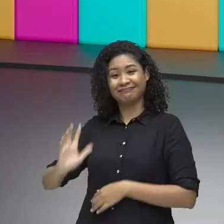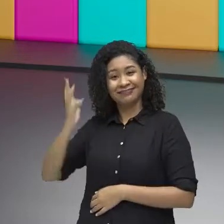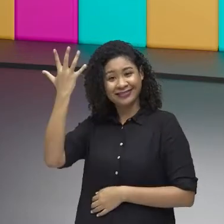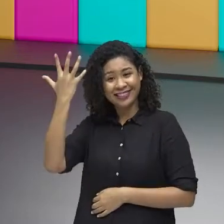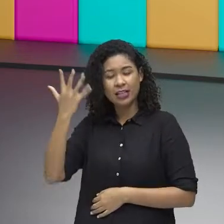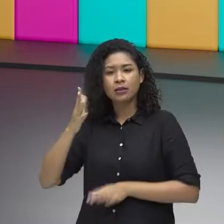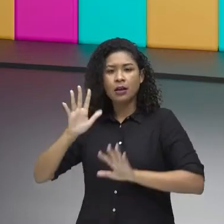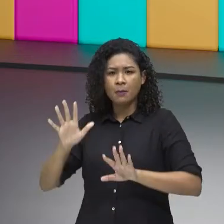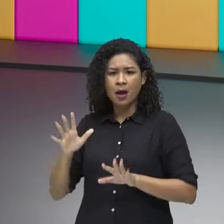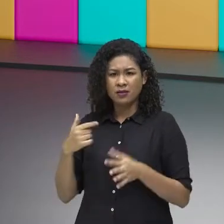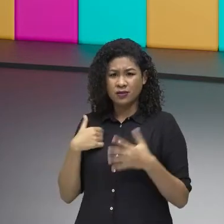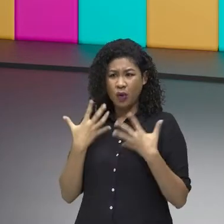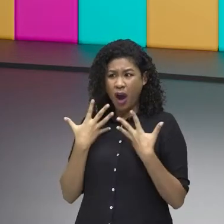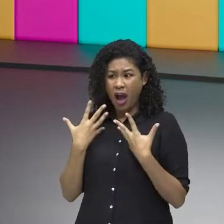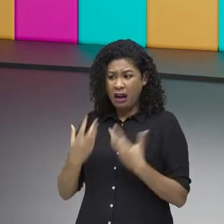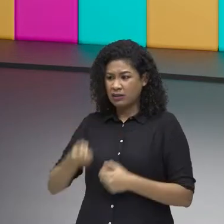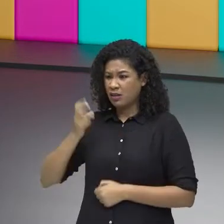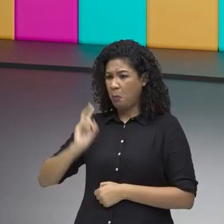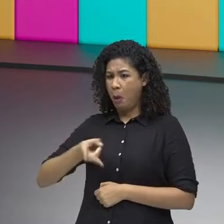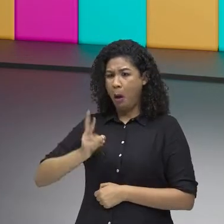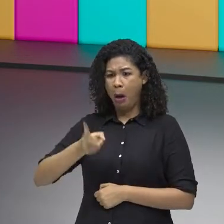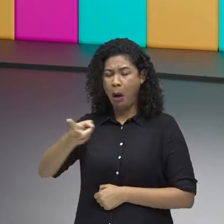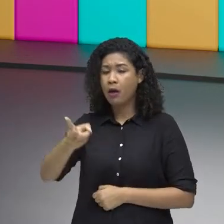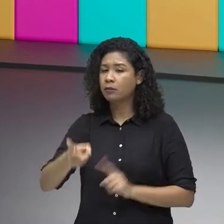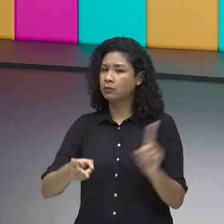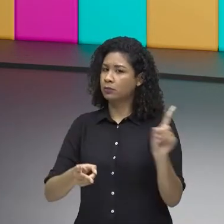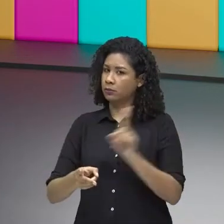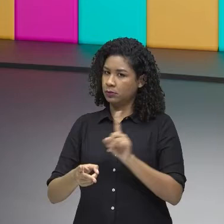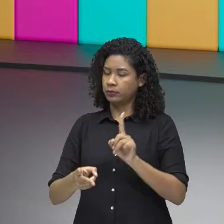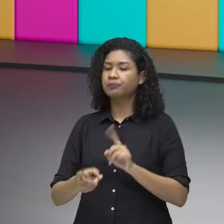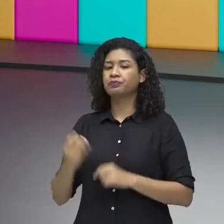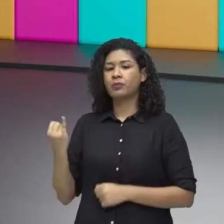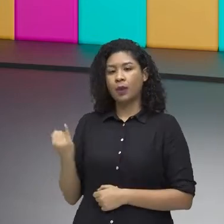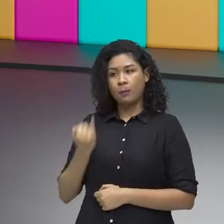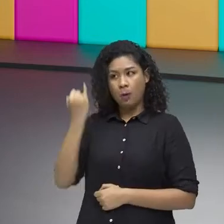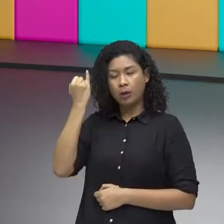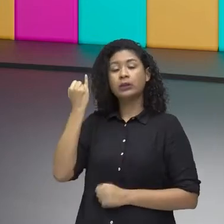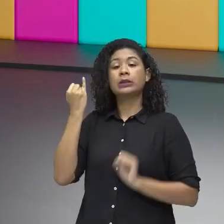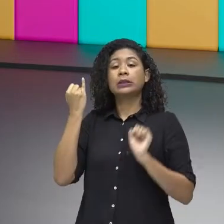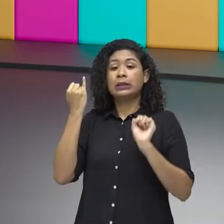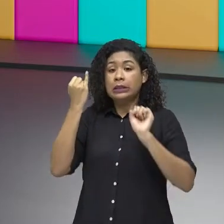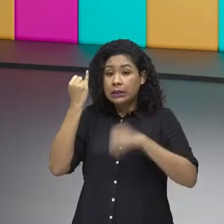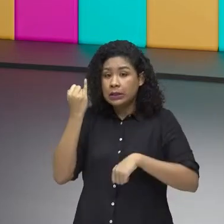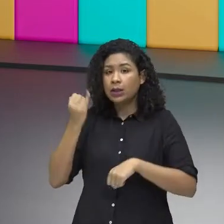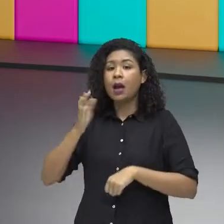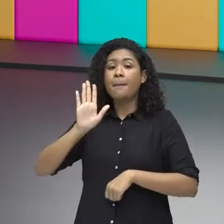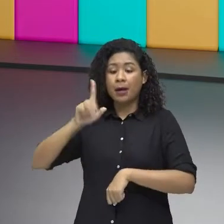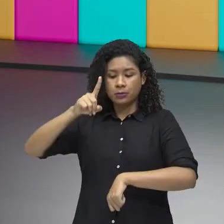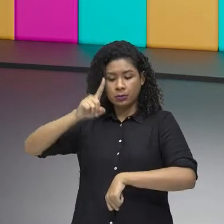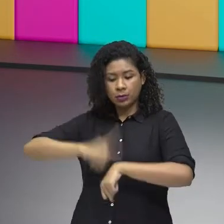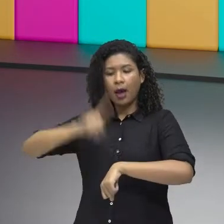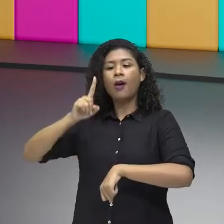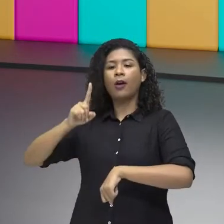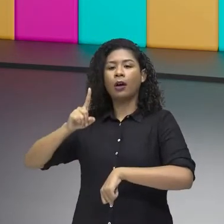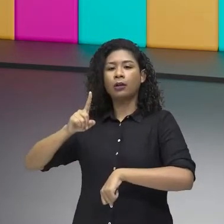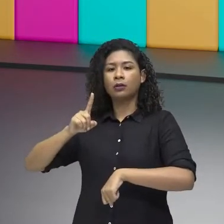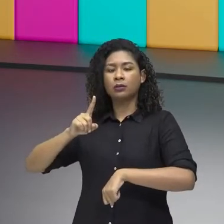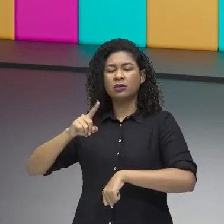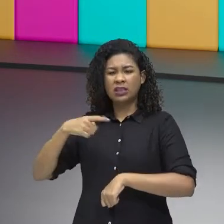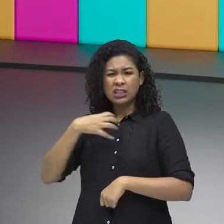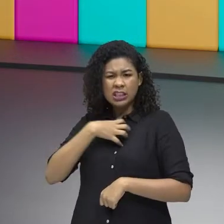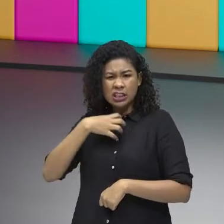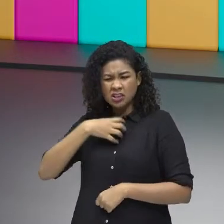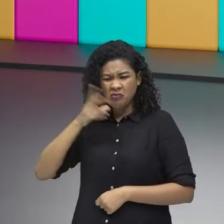transformar esse sofrimento como algo muito importante. É importante, sim, precisa ser vivenciado, sim, mas ele não é definitivo.